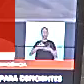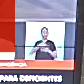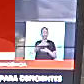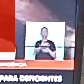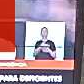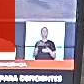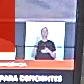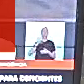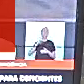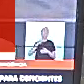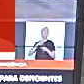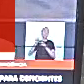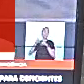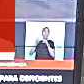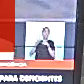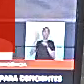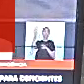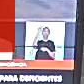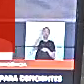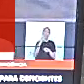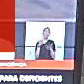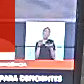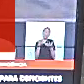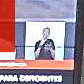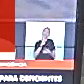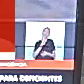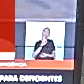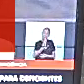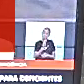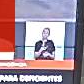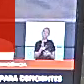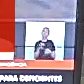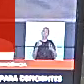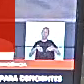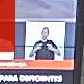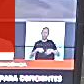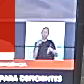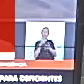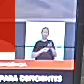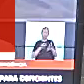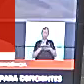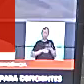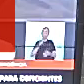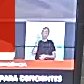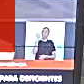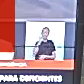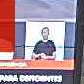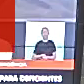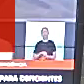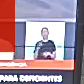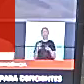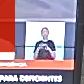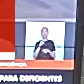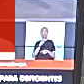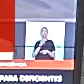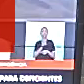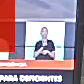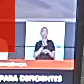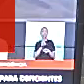aguarda e espera essa resposta também, e nós precisamos sim lutar por esses direitos, porque se a gente não começar lá da ponta, por